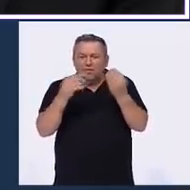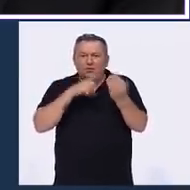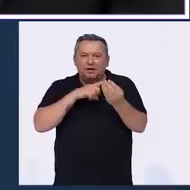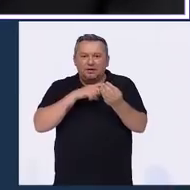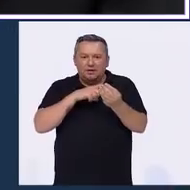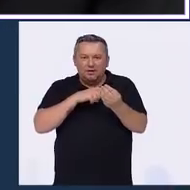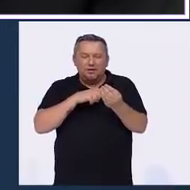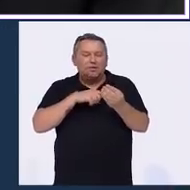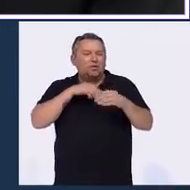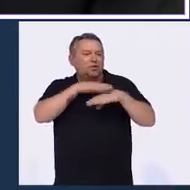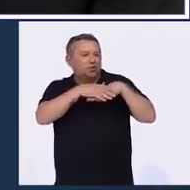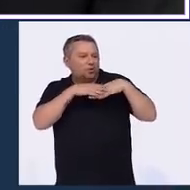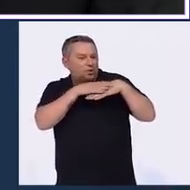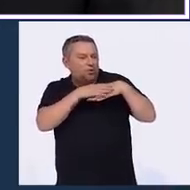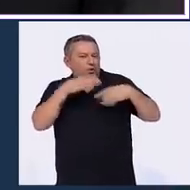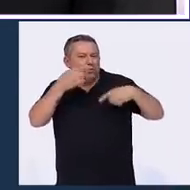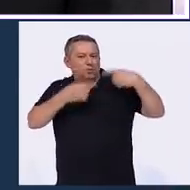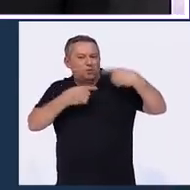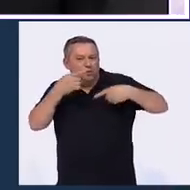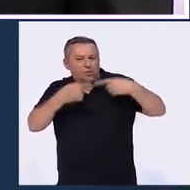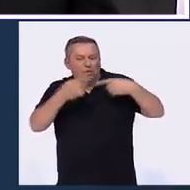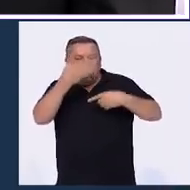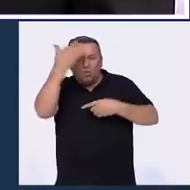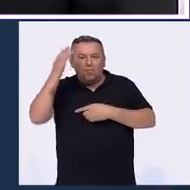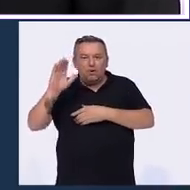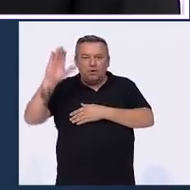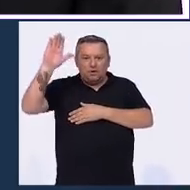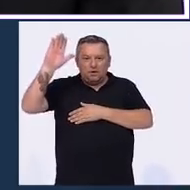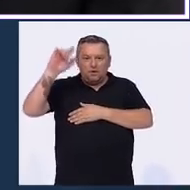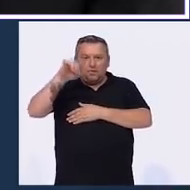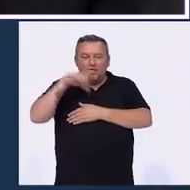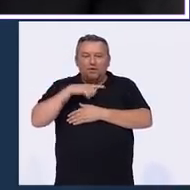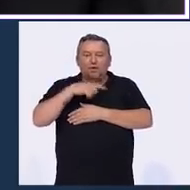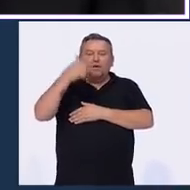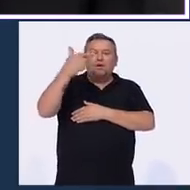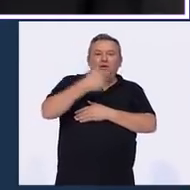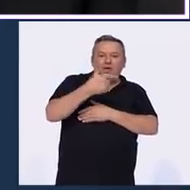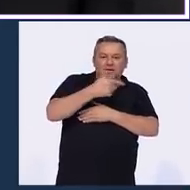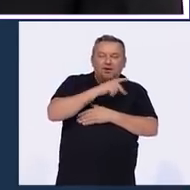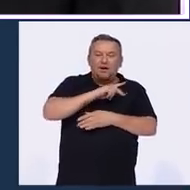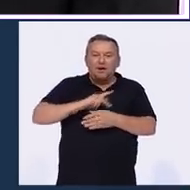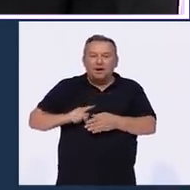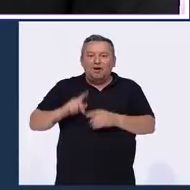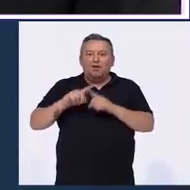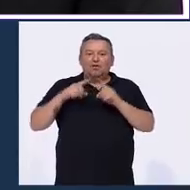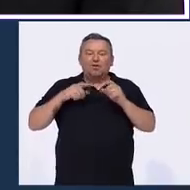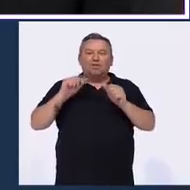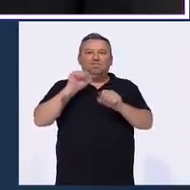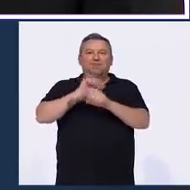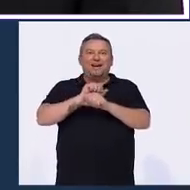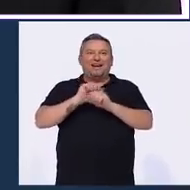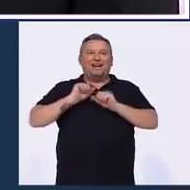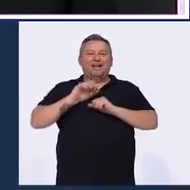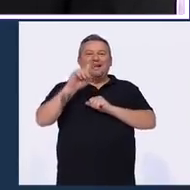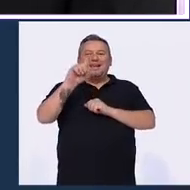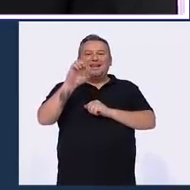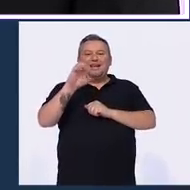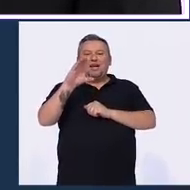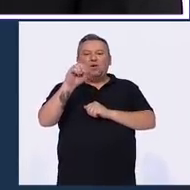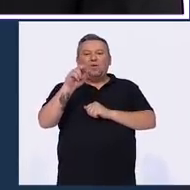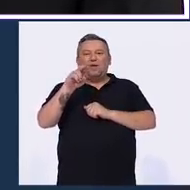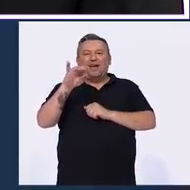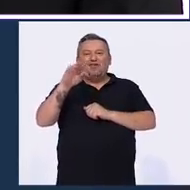o seu diálogo com o candidato para que, caso eleita, a senhora não se torne uma vice decorativa? Decorativa, essa palavra foi minha, eu já disse, olha, não vou ser